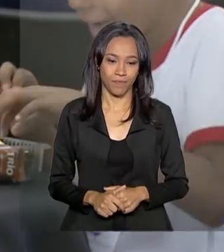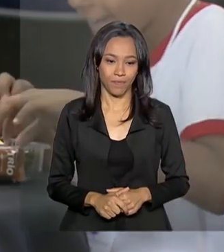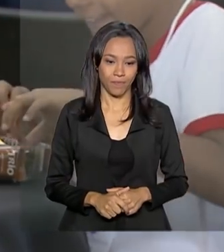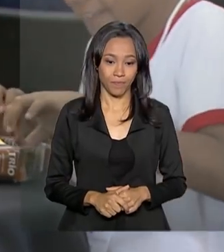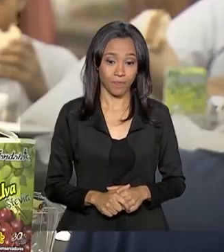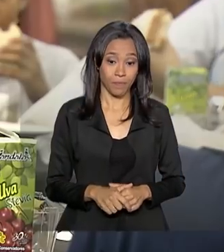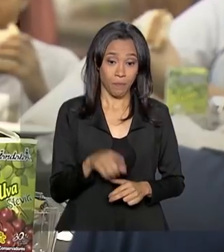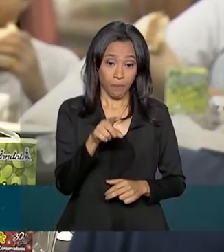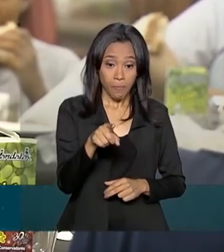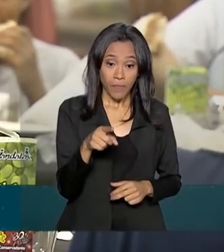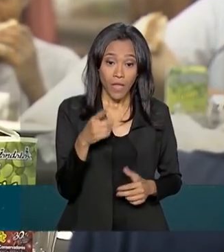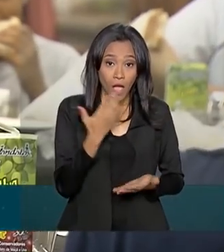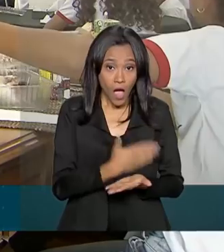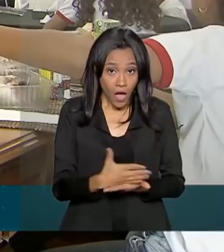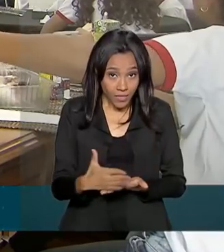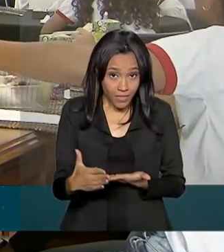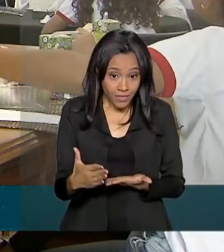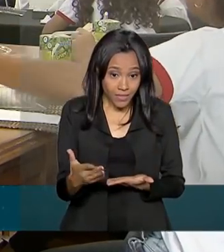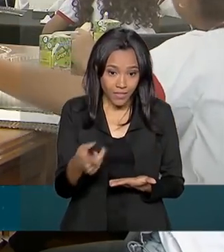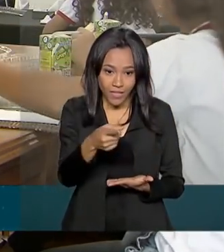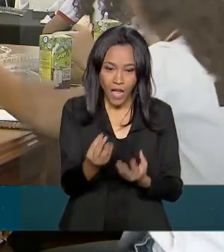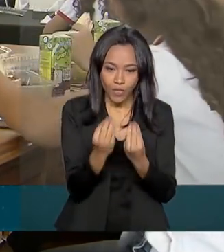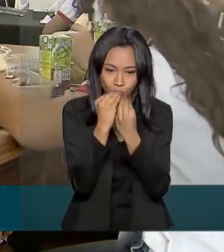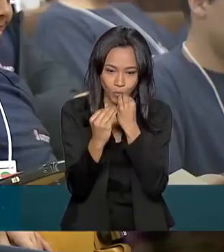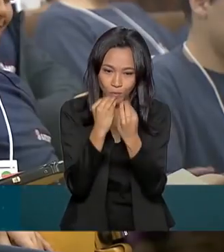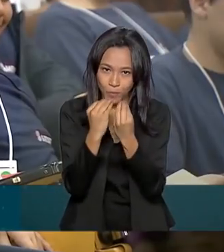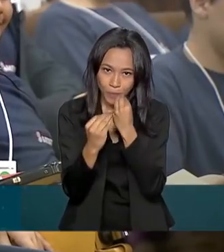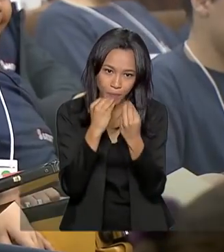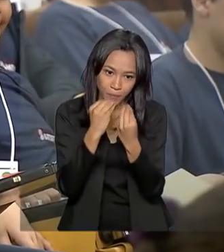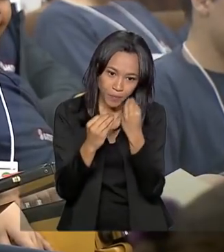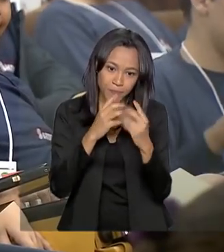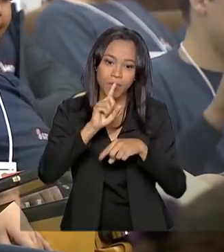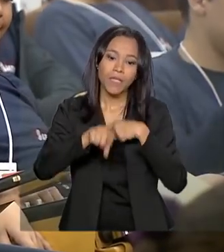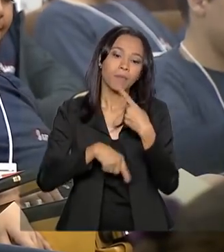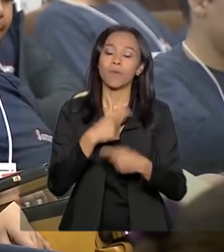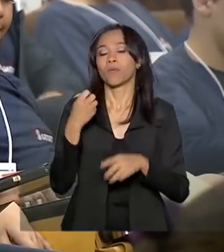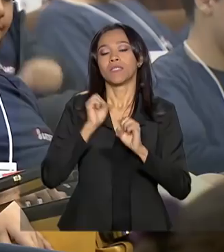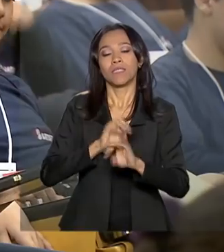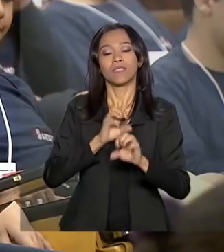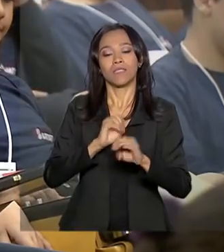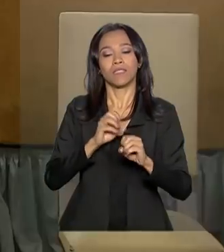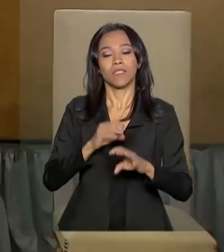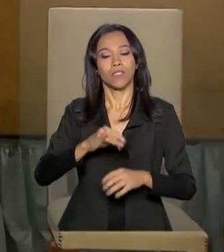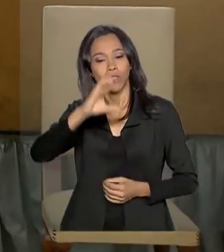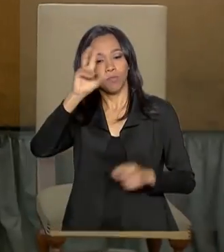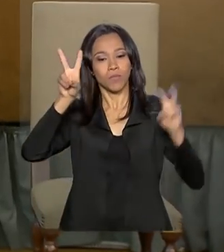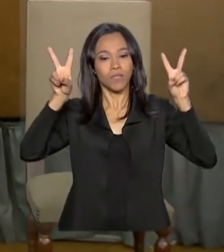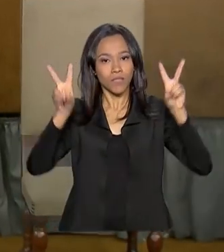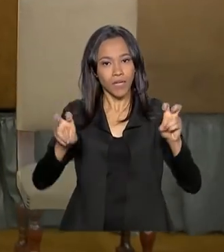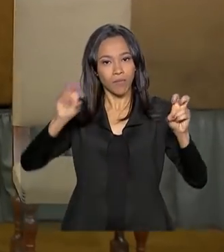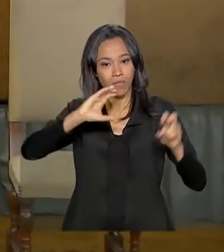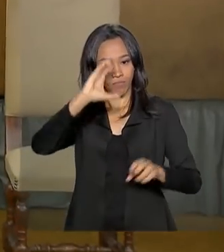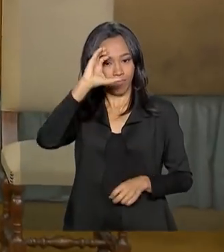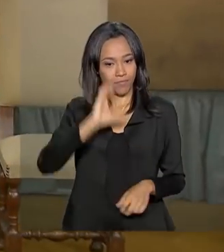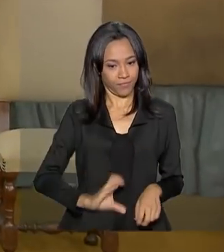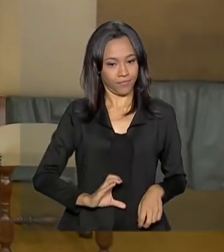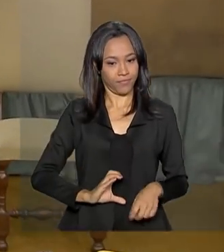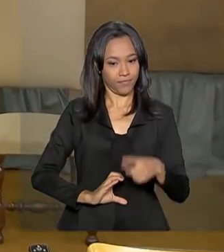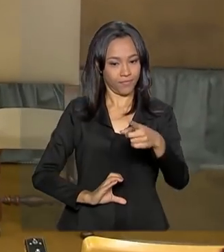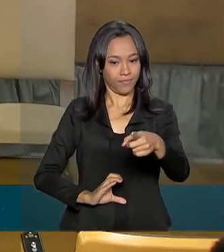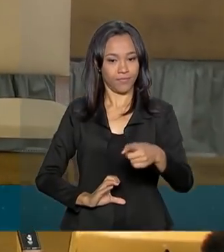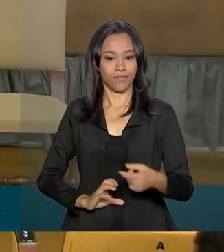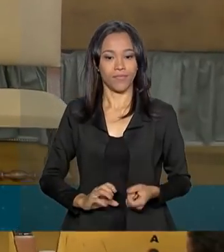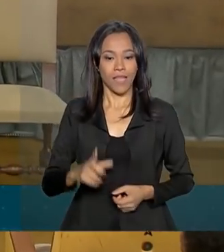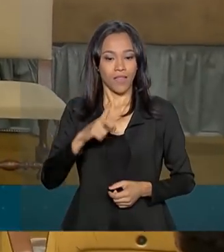Antes do passeio começar, um lanche caprichado e uma aula sobre cidadania. Aprender a ter bons amigos,